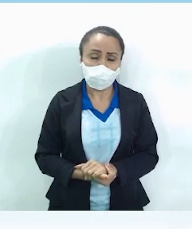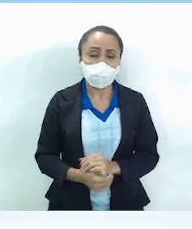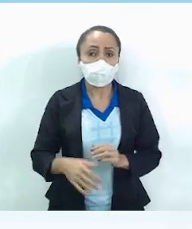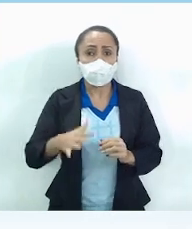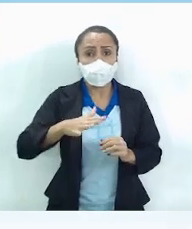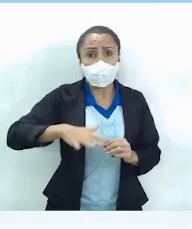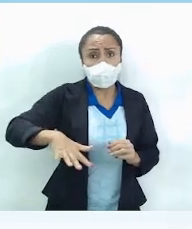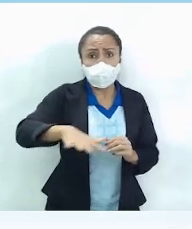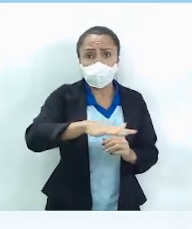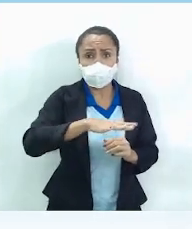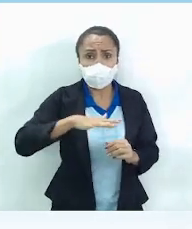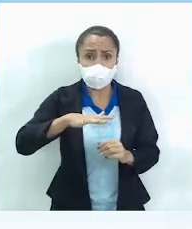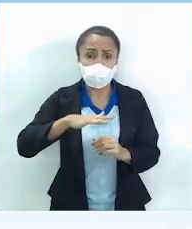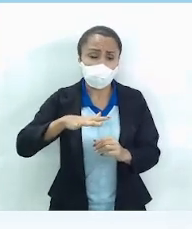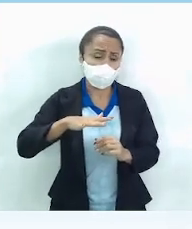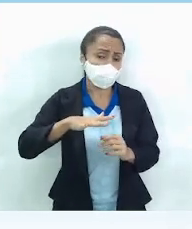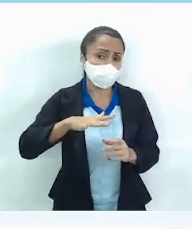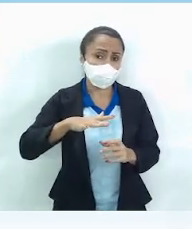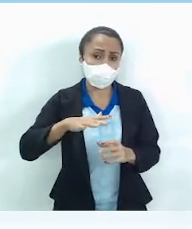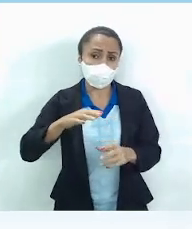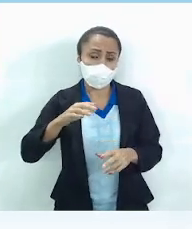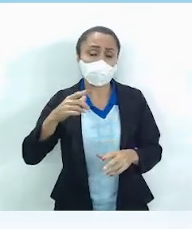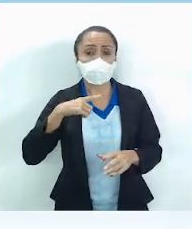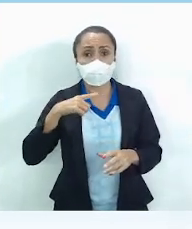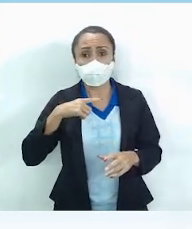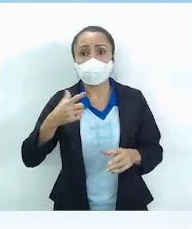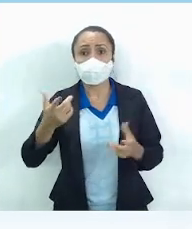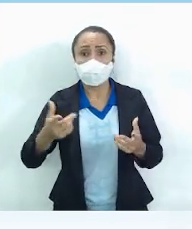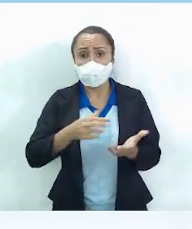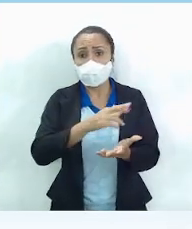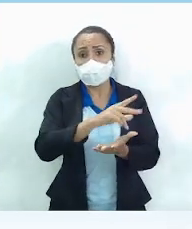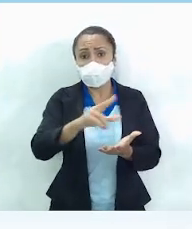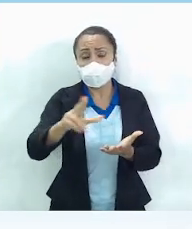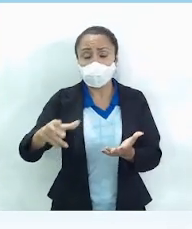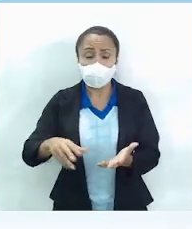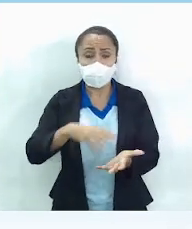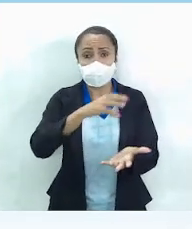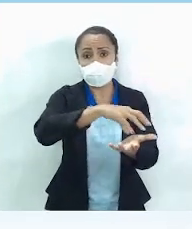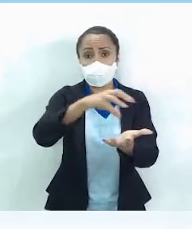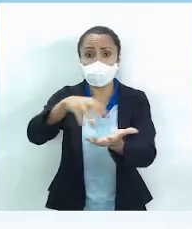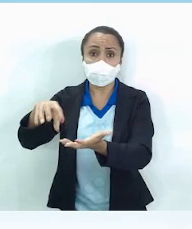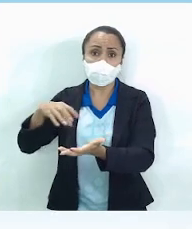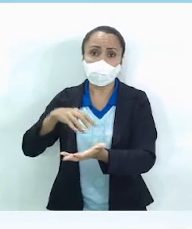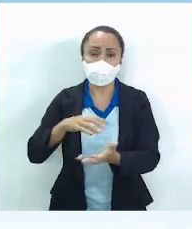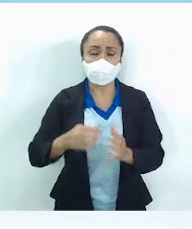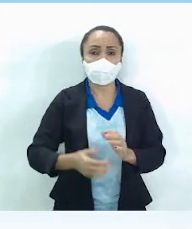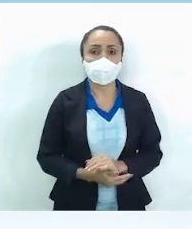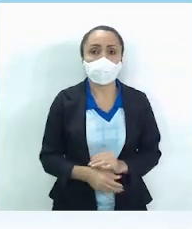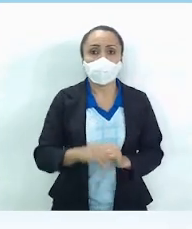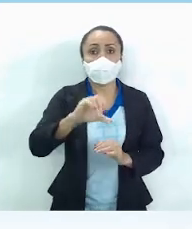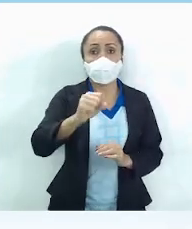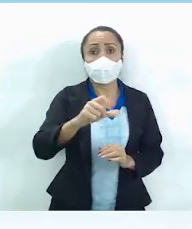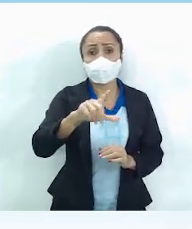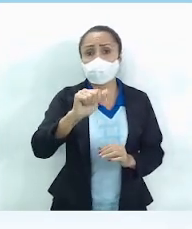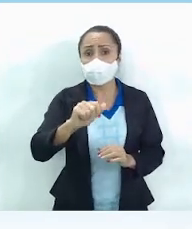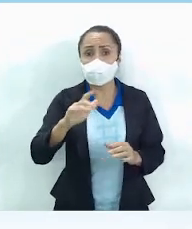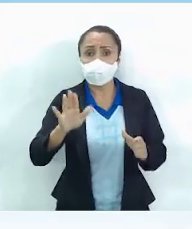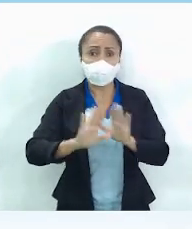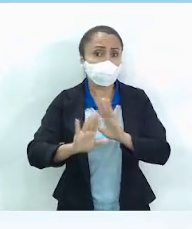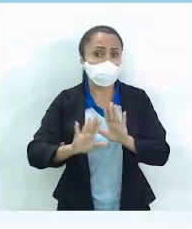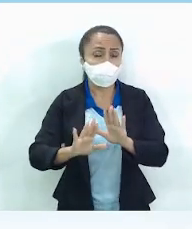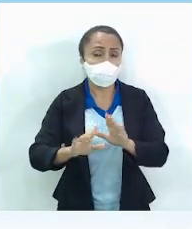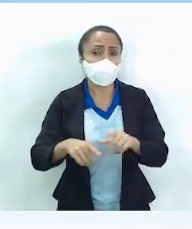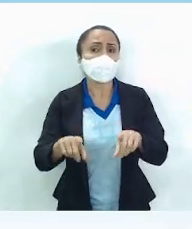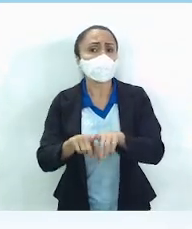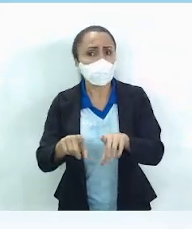visão radical. Então nós temos radicalismos em vários segmentos. Não quer dizer que o Islã seja isso. O Islã